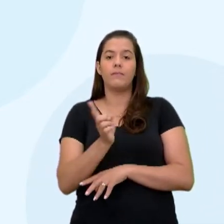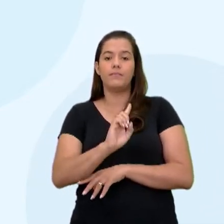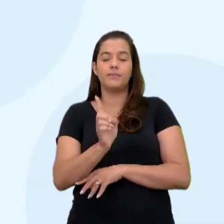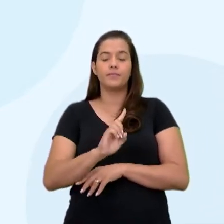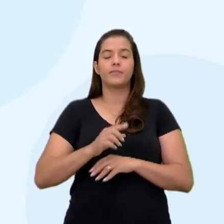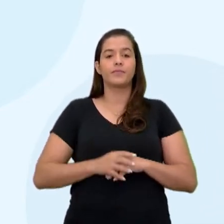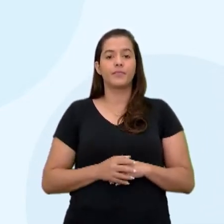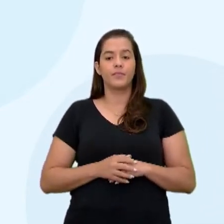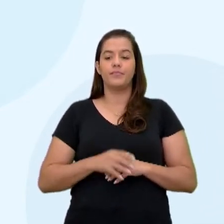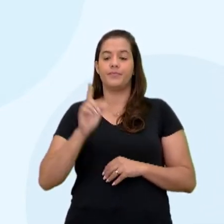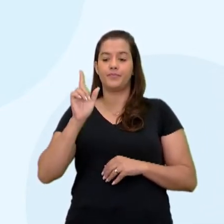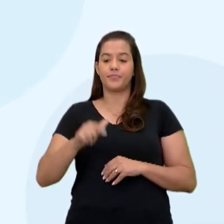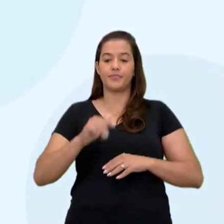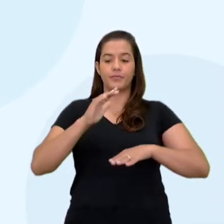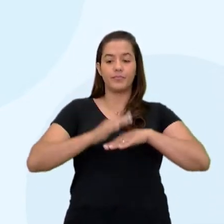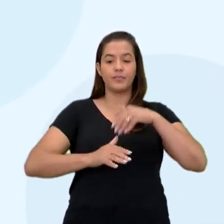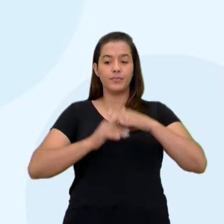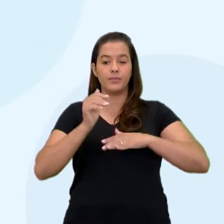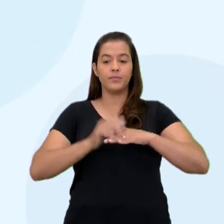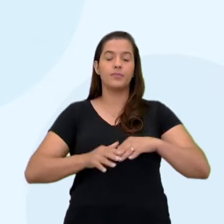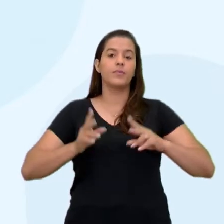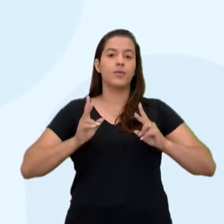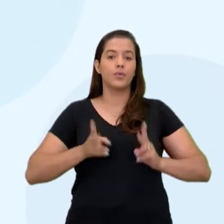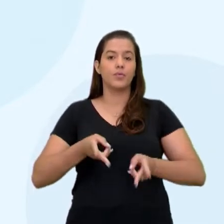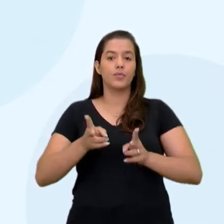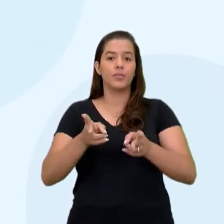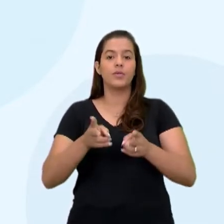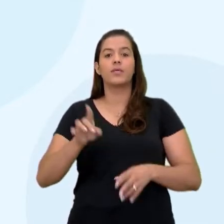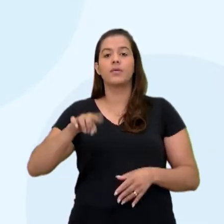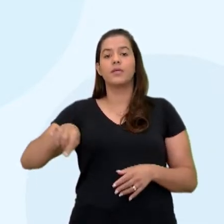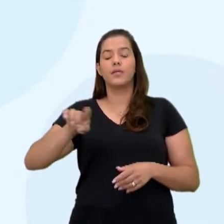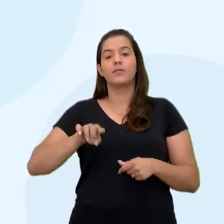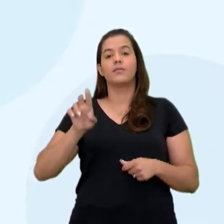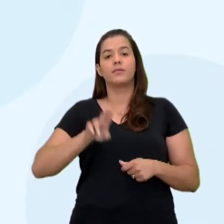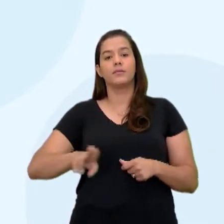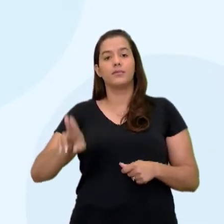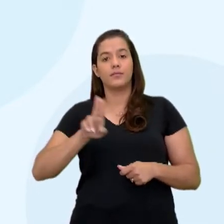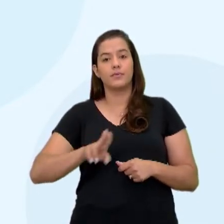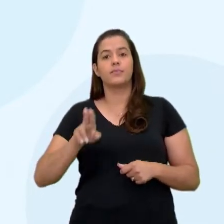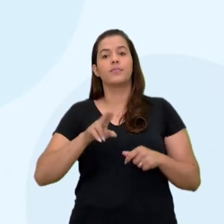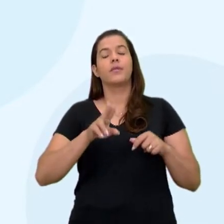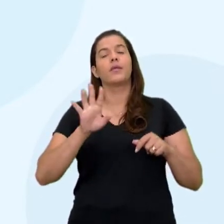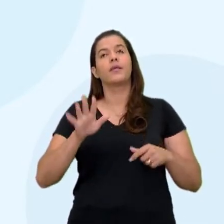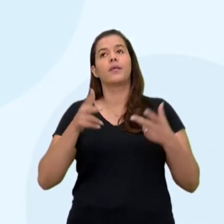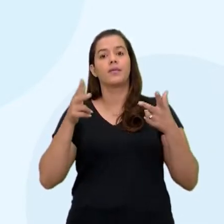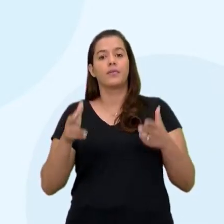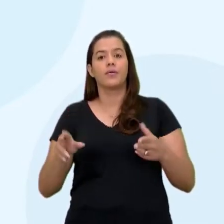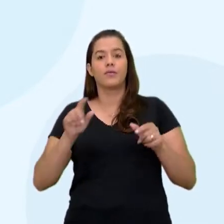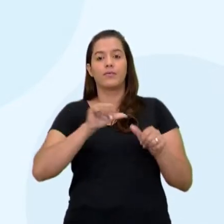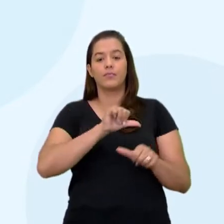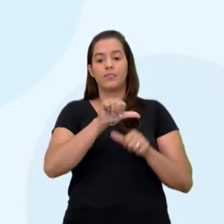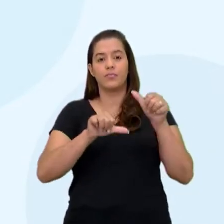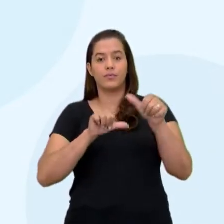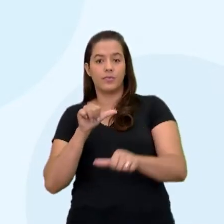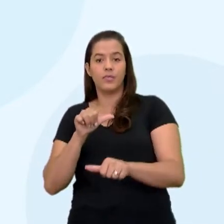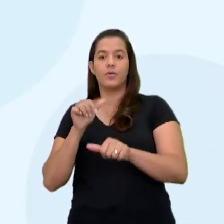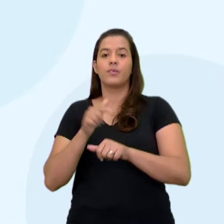Ela é uma habilidade mantida, mas que será usada como trampolim